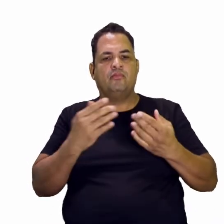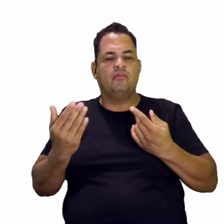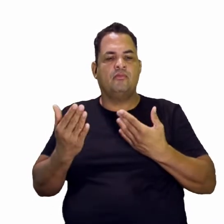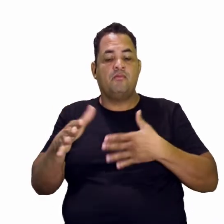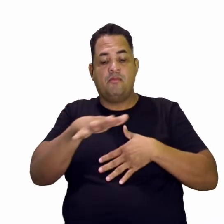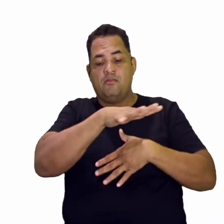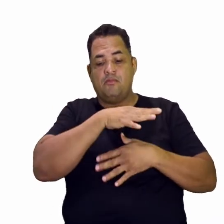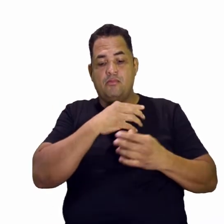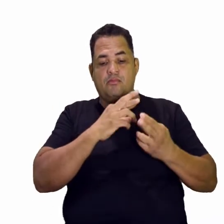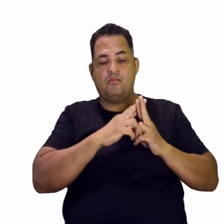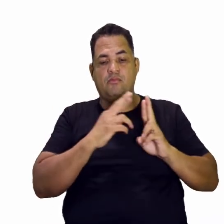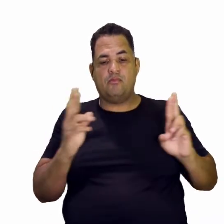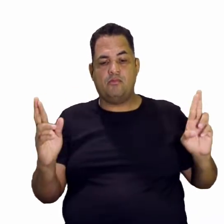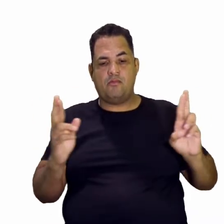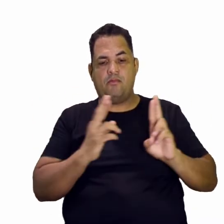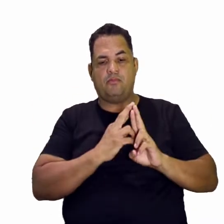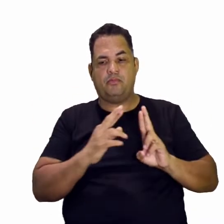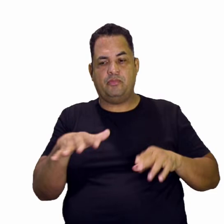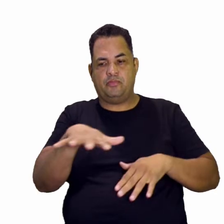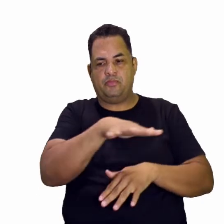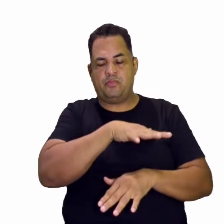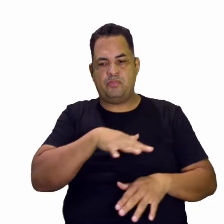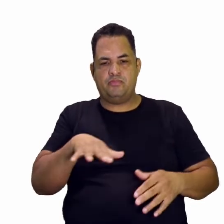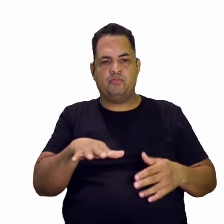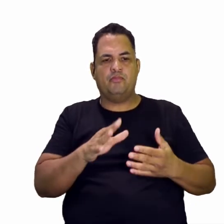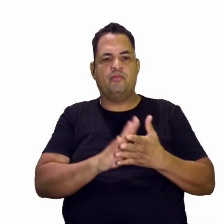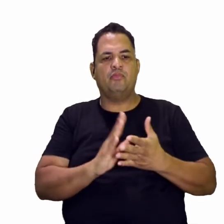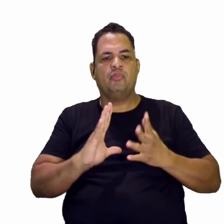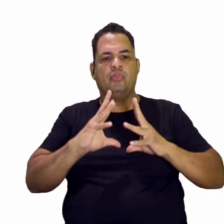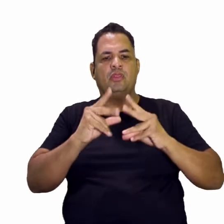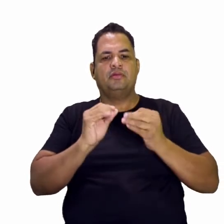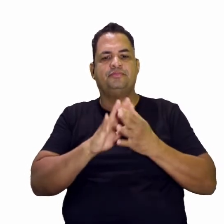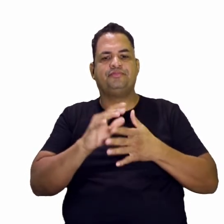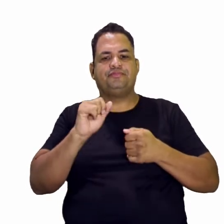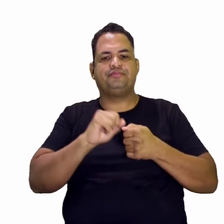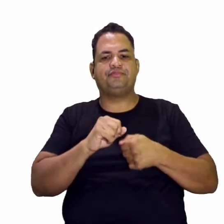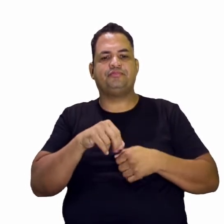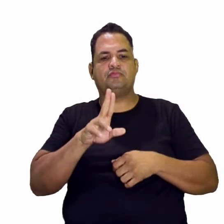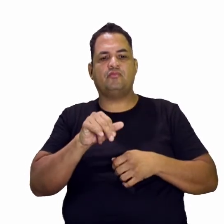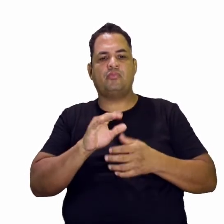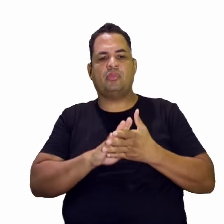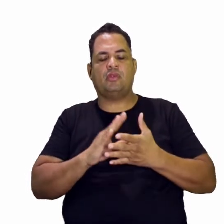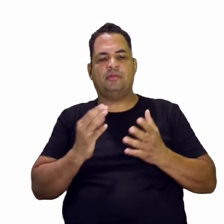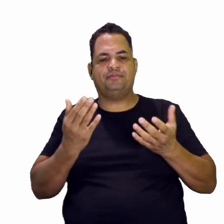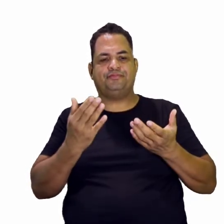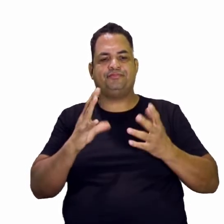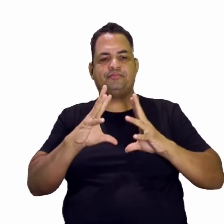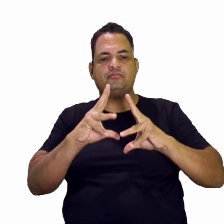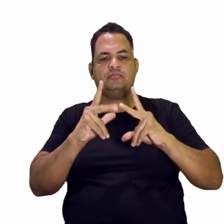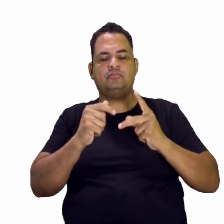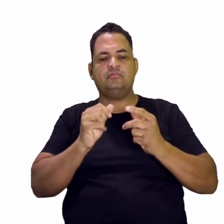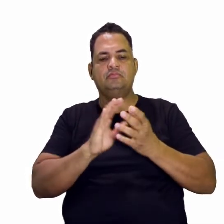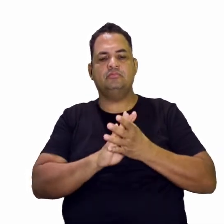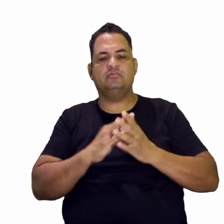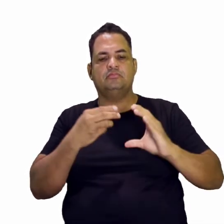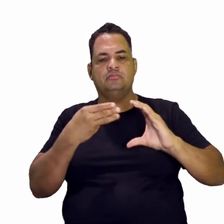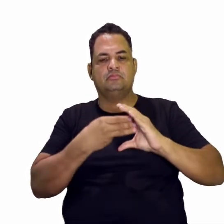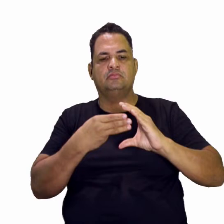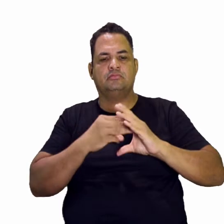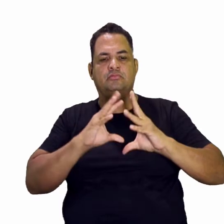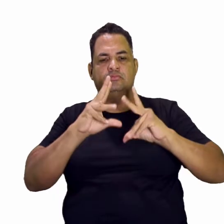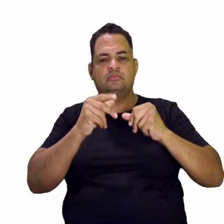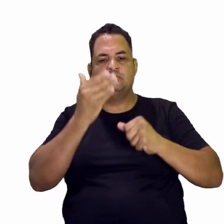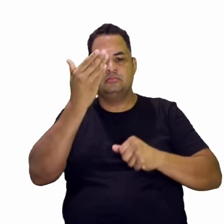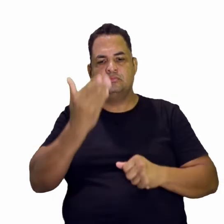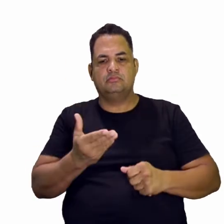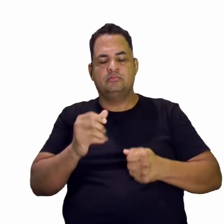o ambiente. Tudo é executado por uma única célula, galera. Todas essas funções aqui descritas aqui